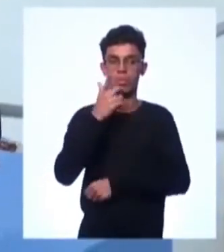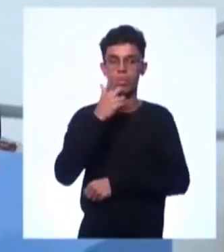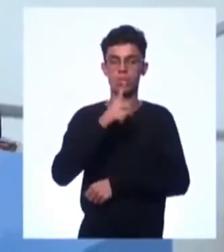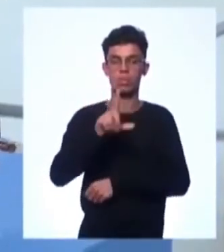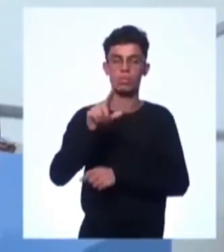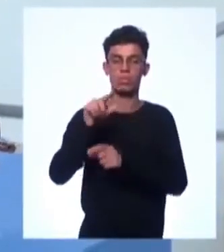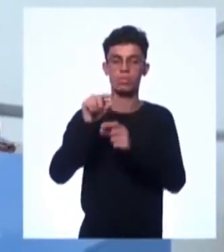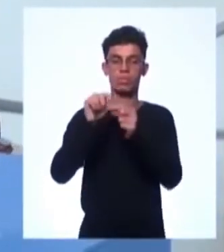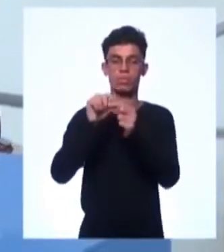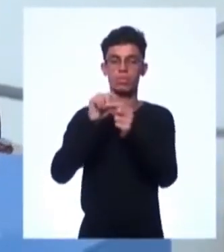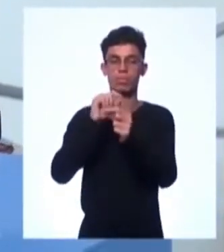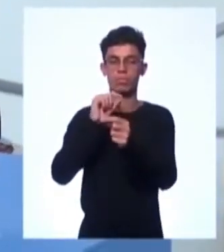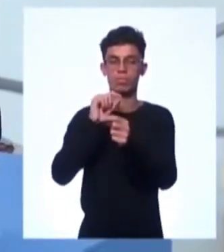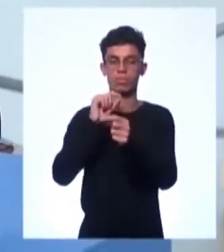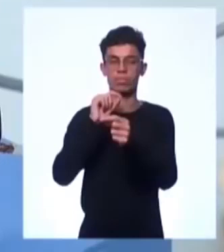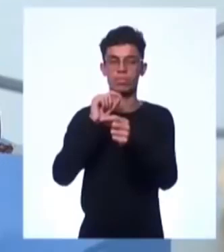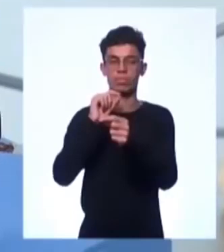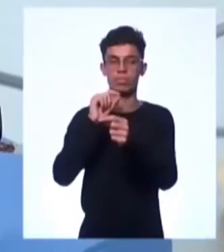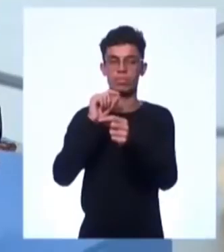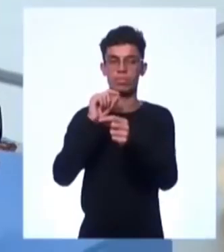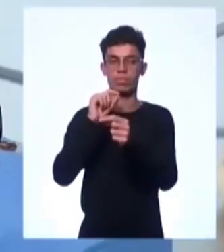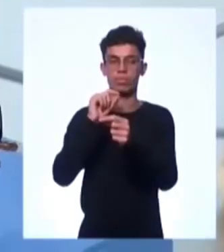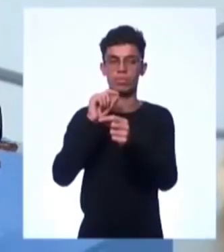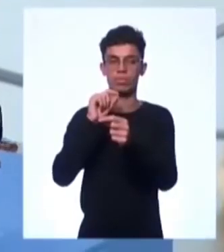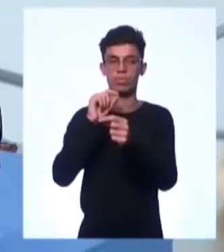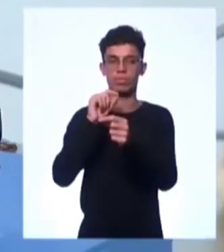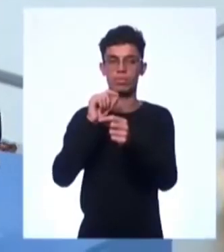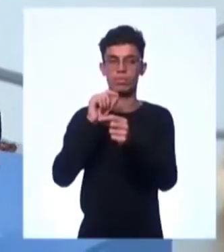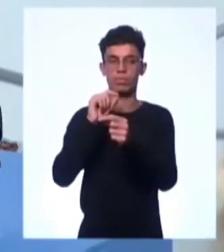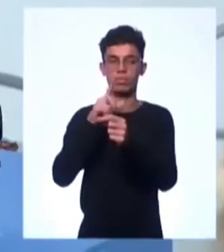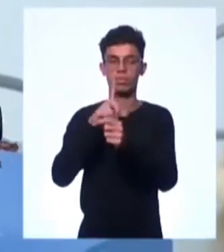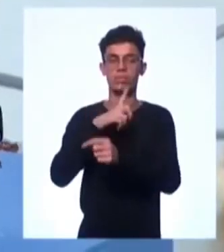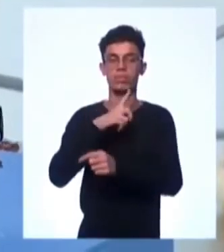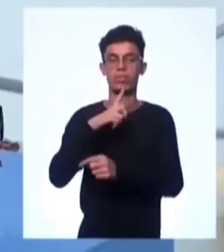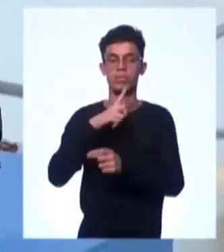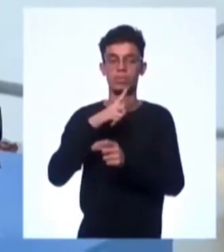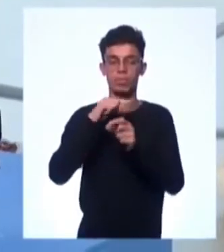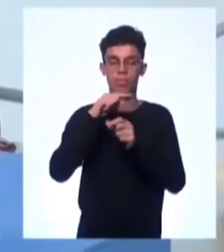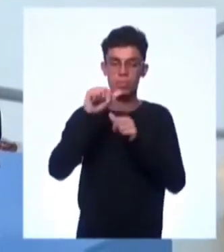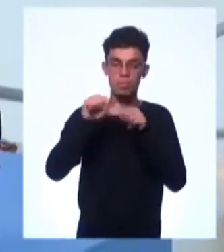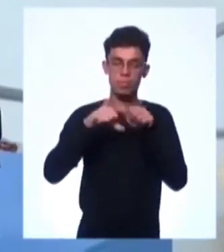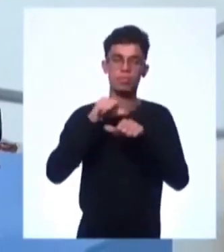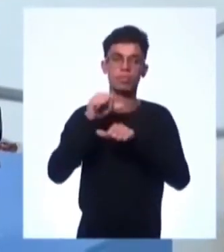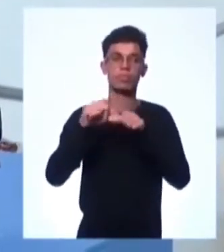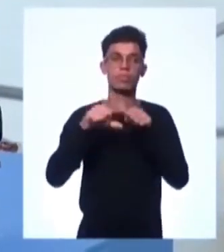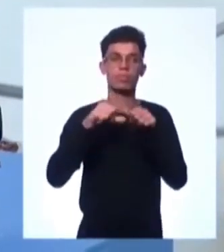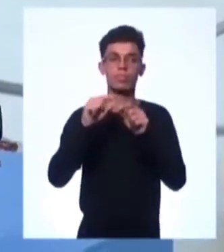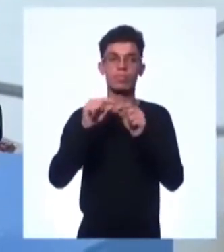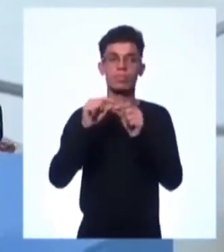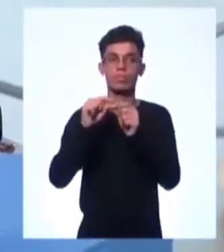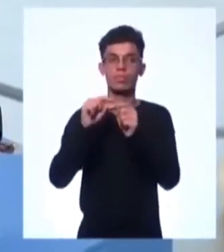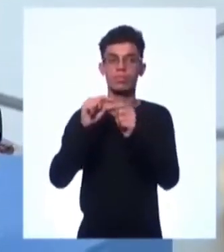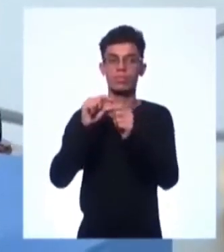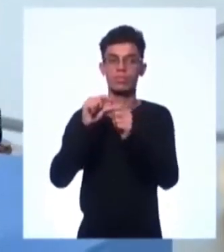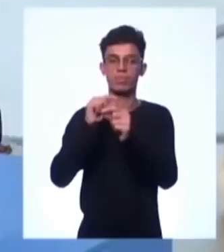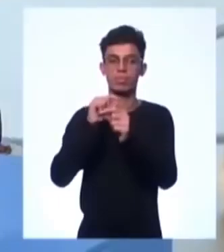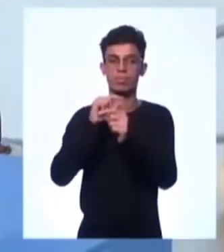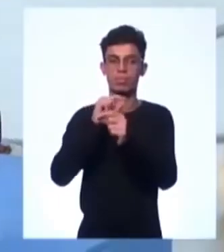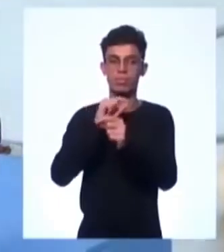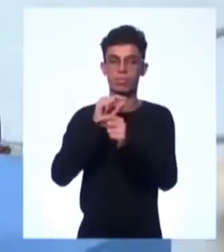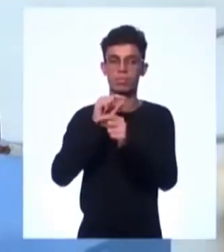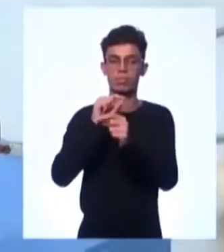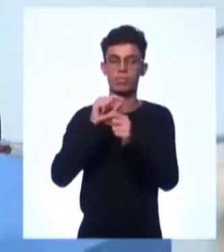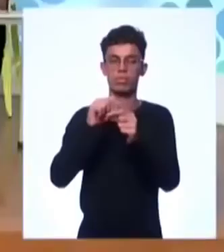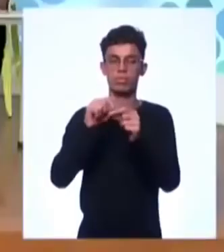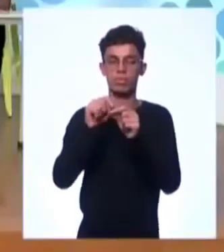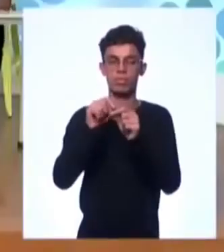a corrente elétrica. E a agulha, então, ela sofre uma mudança de posição. Isso.